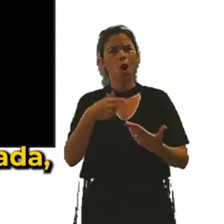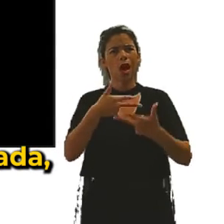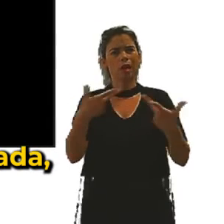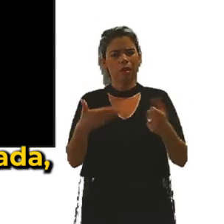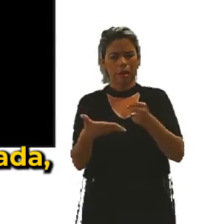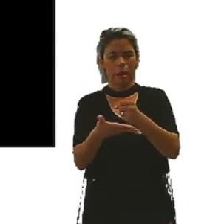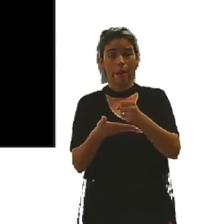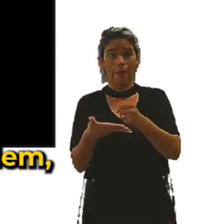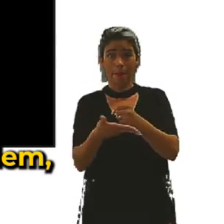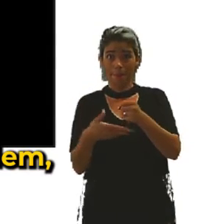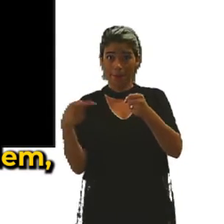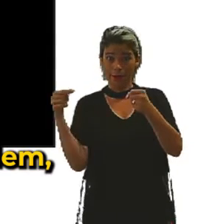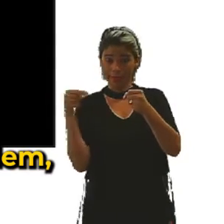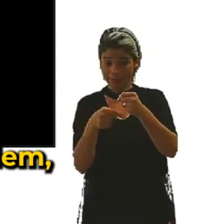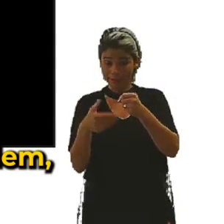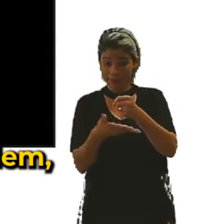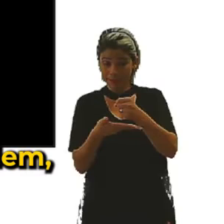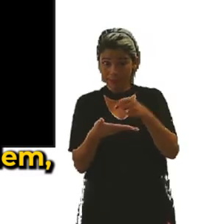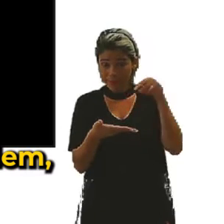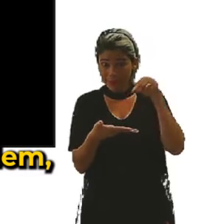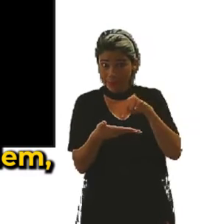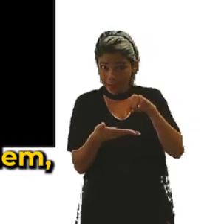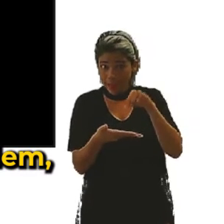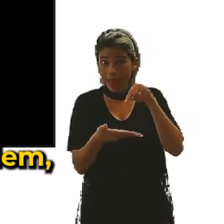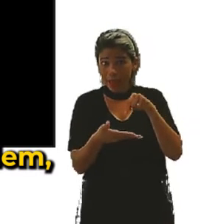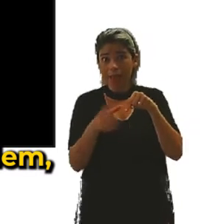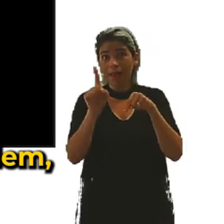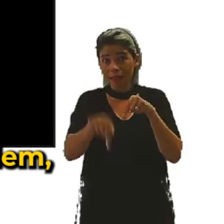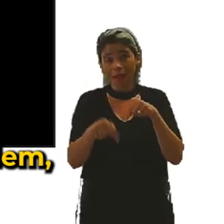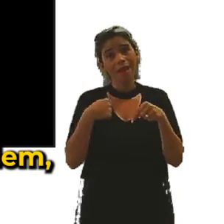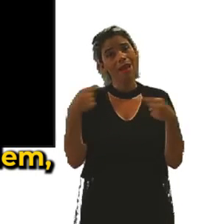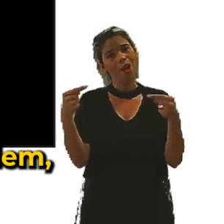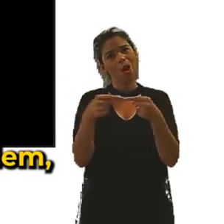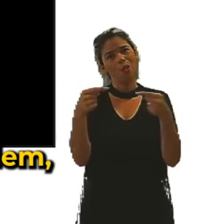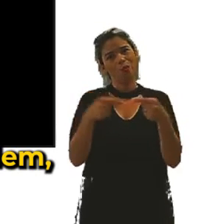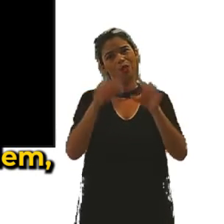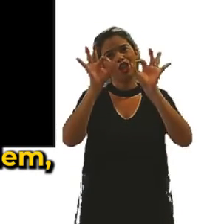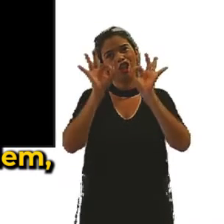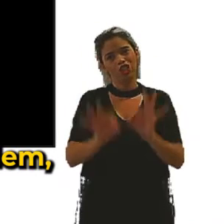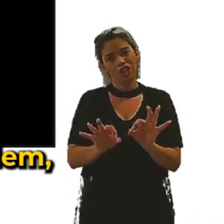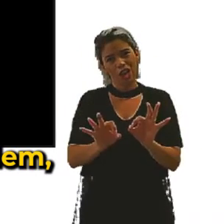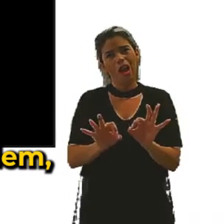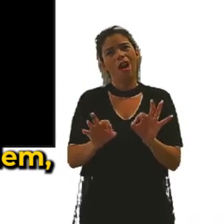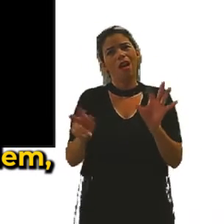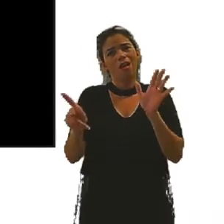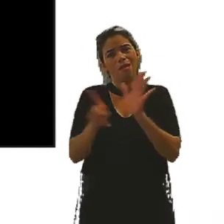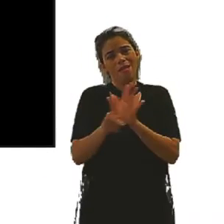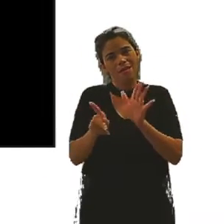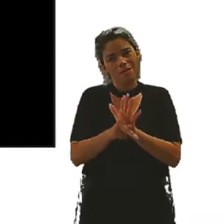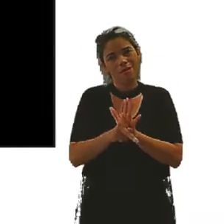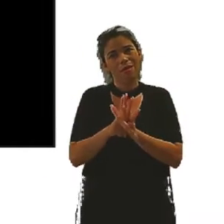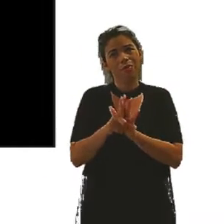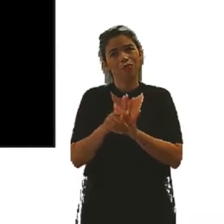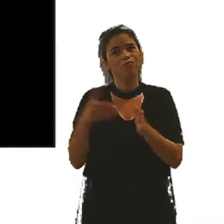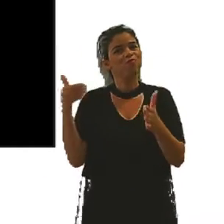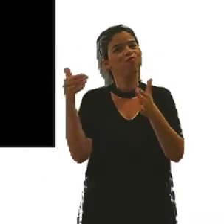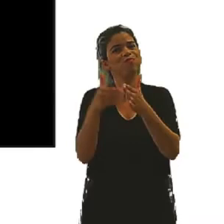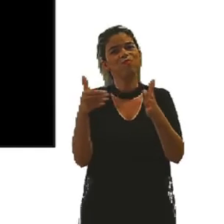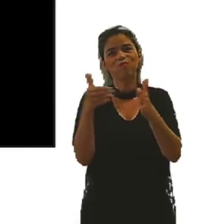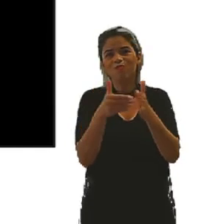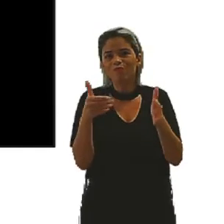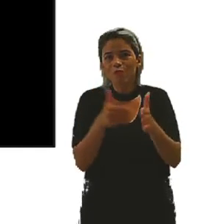assentada, portanto, em matizes androcêntricas, que impedem, portanto,